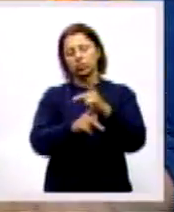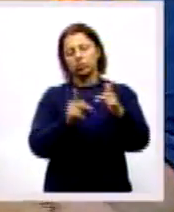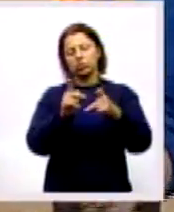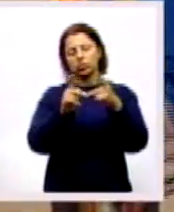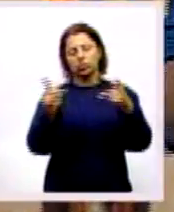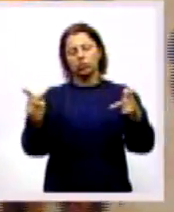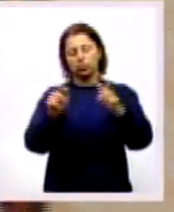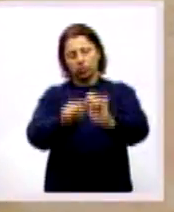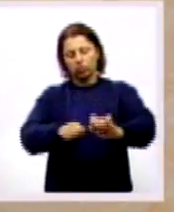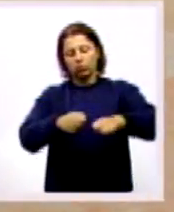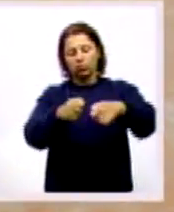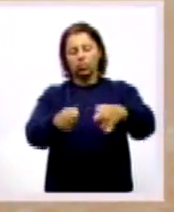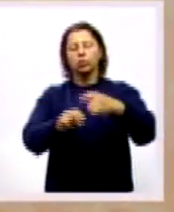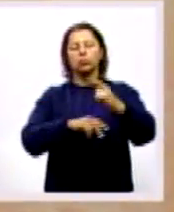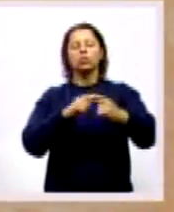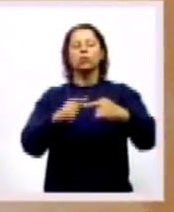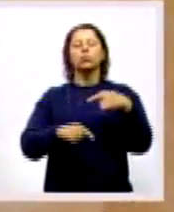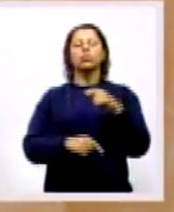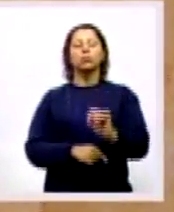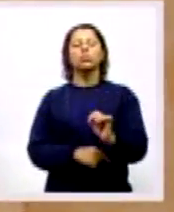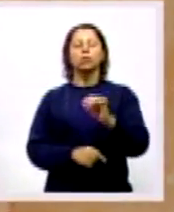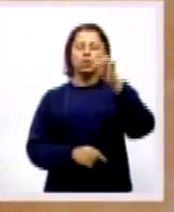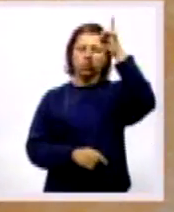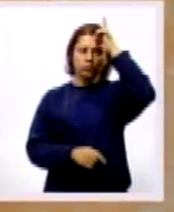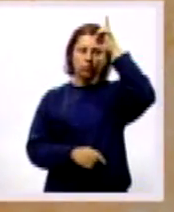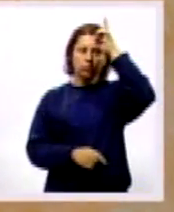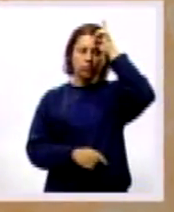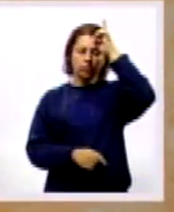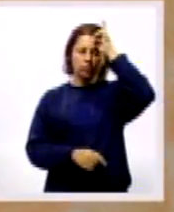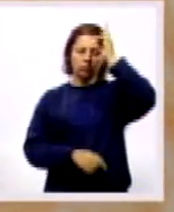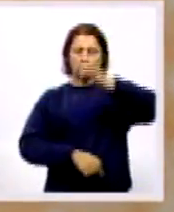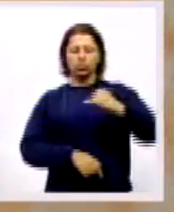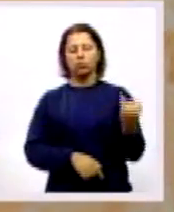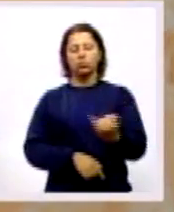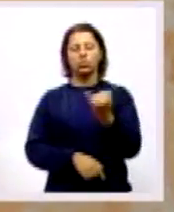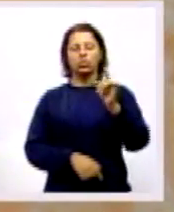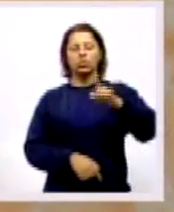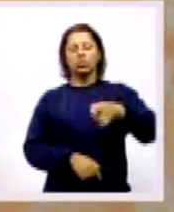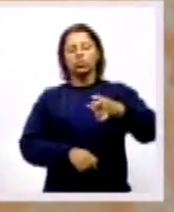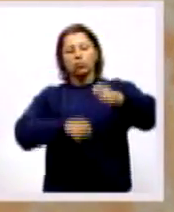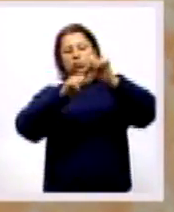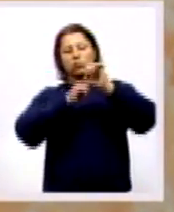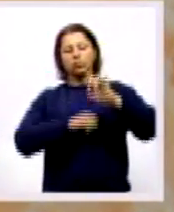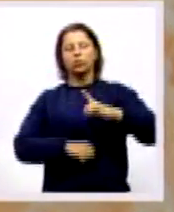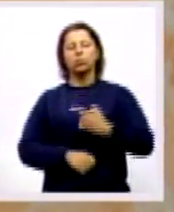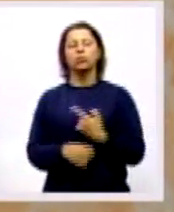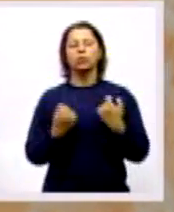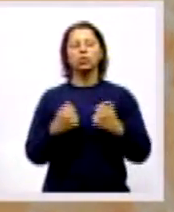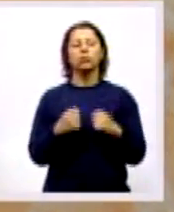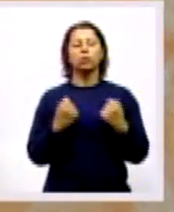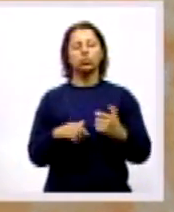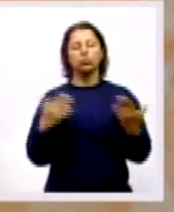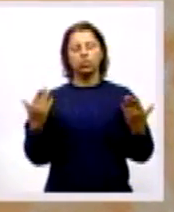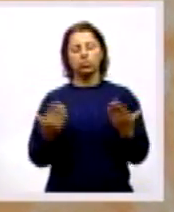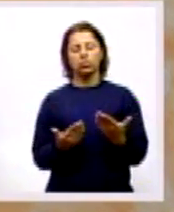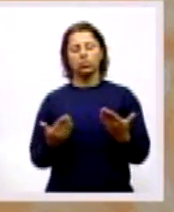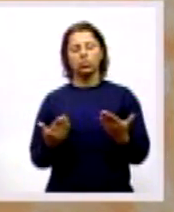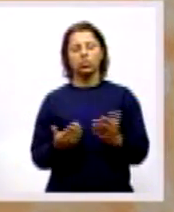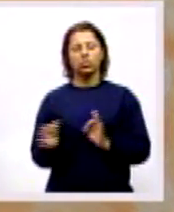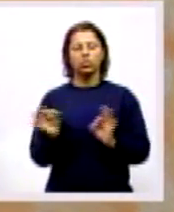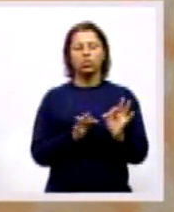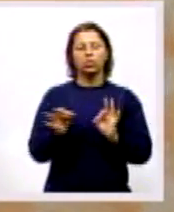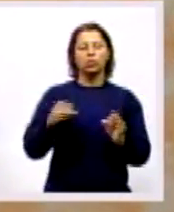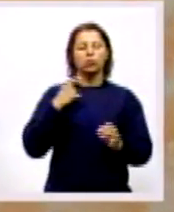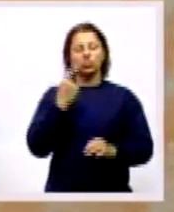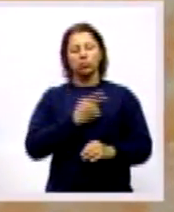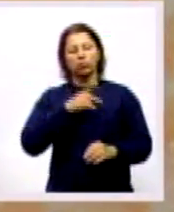foi entregue, depois que o dom maior nos foi concedido, resta-nos então juntar as